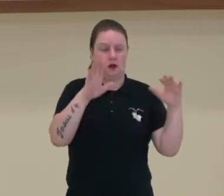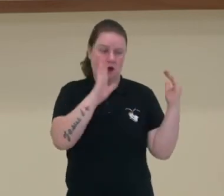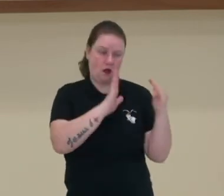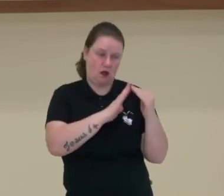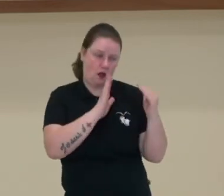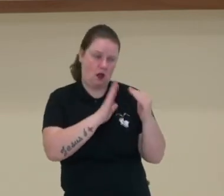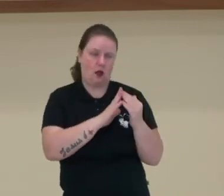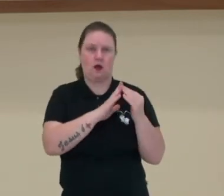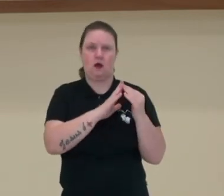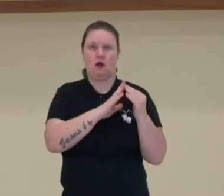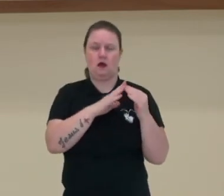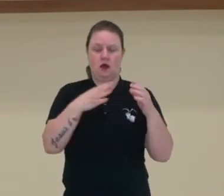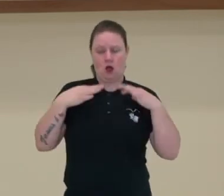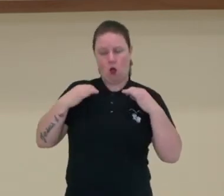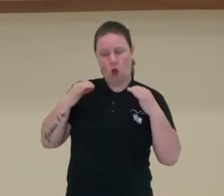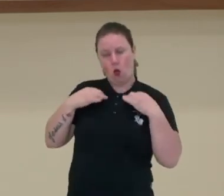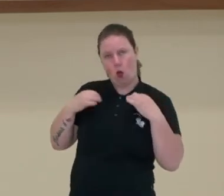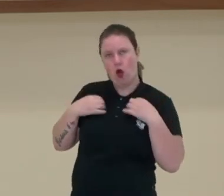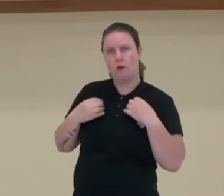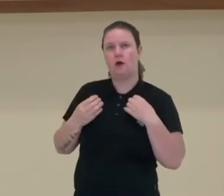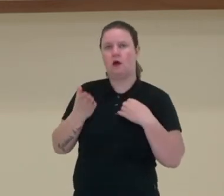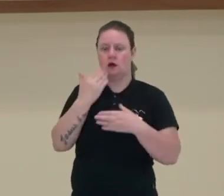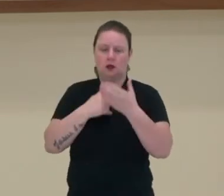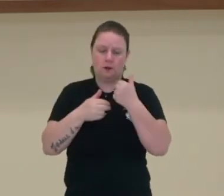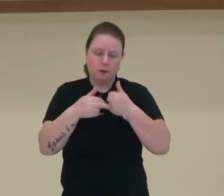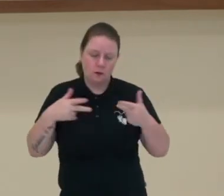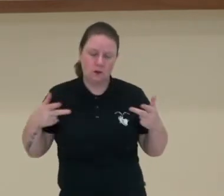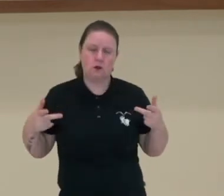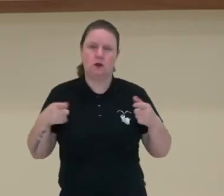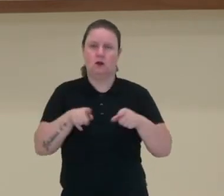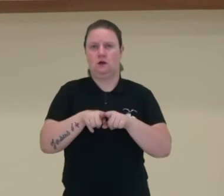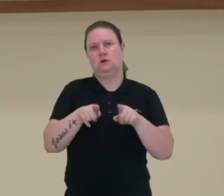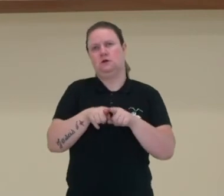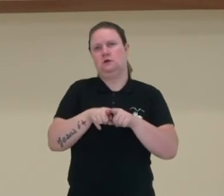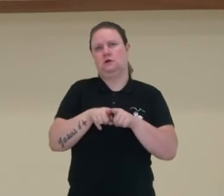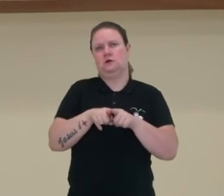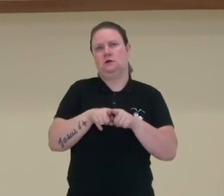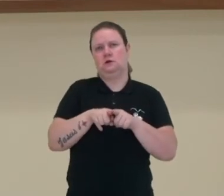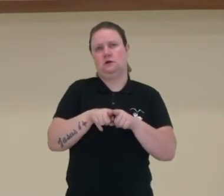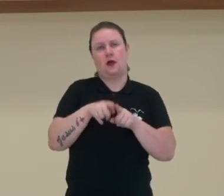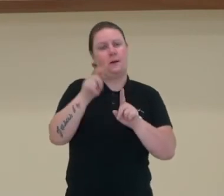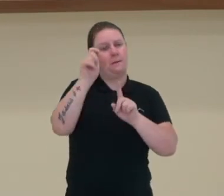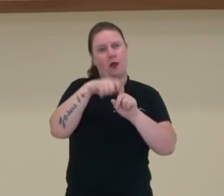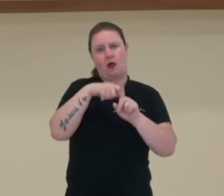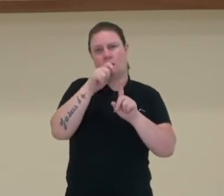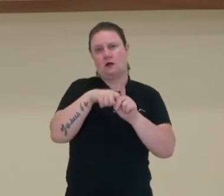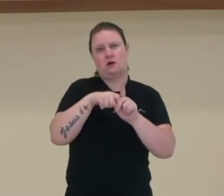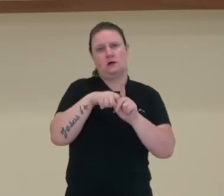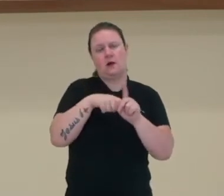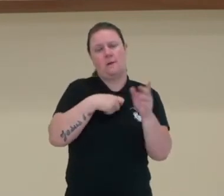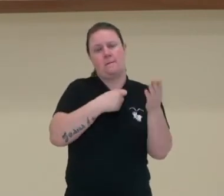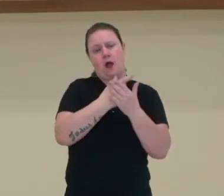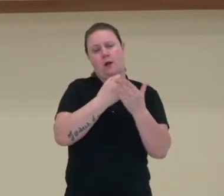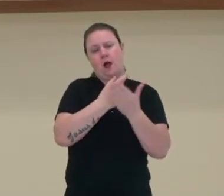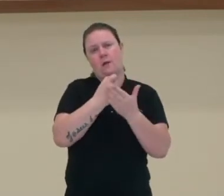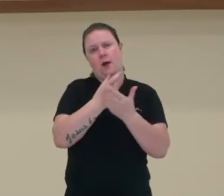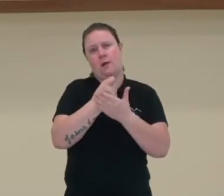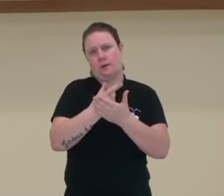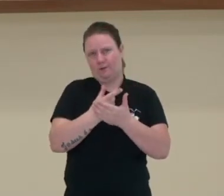de vestimenta, de alimentação, principalmente, né? Suprir as suas necessidades básicas. Isso que é ganhar o